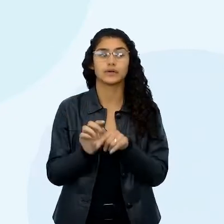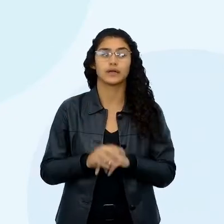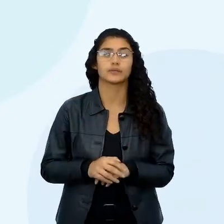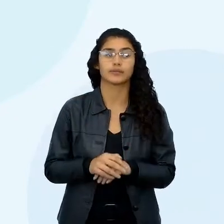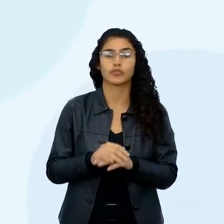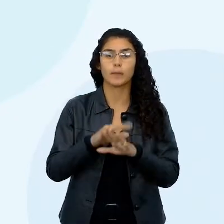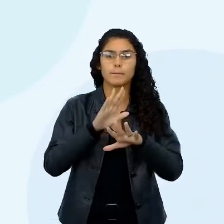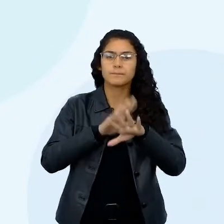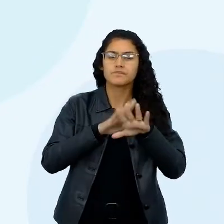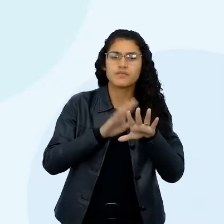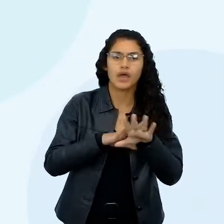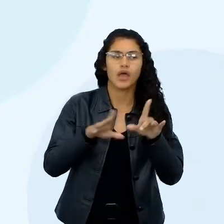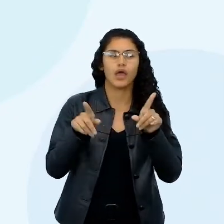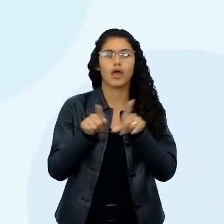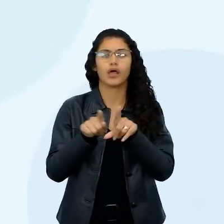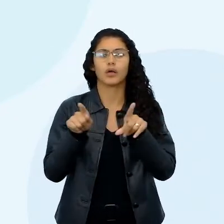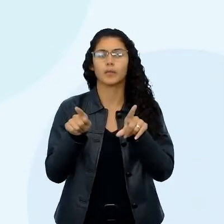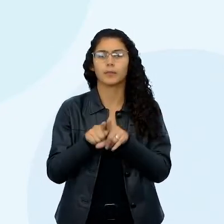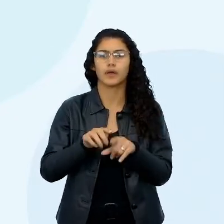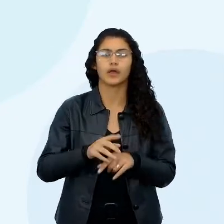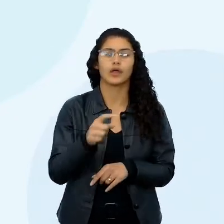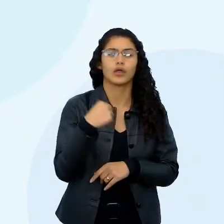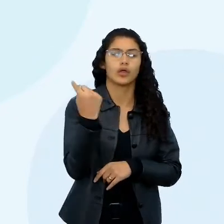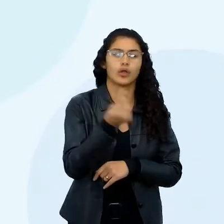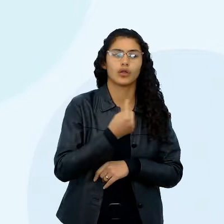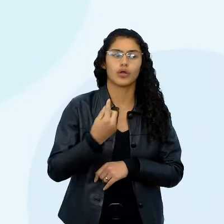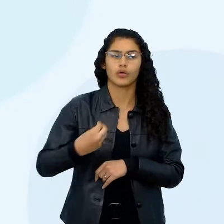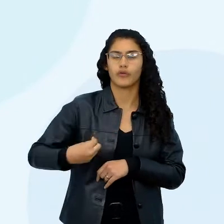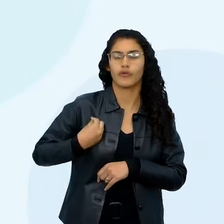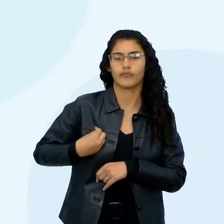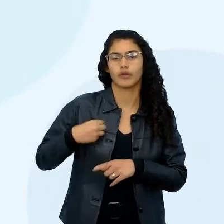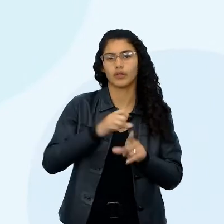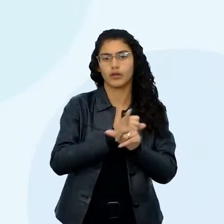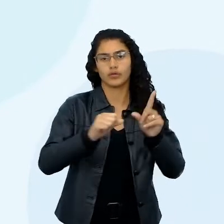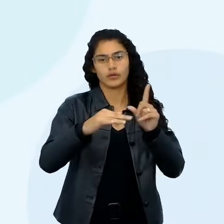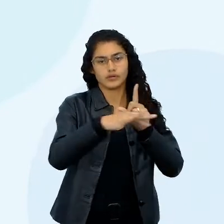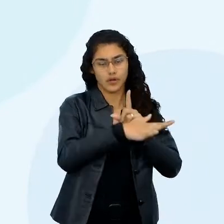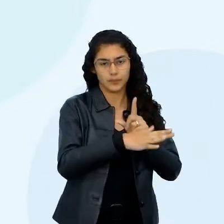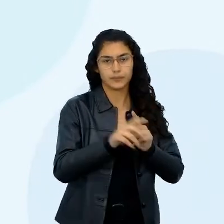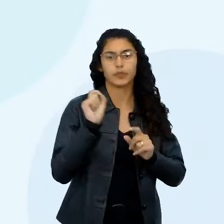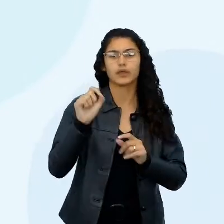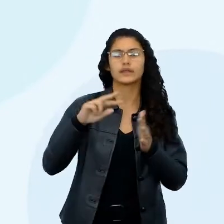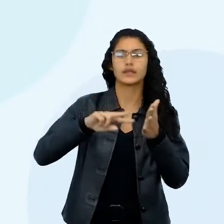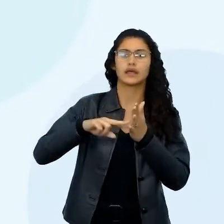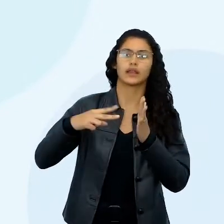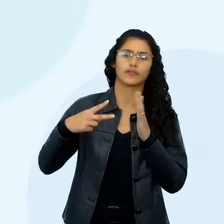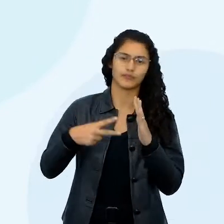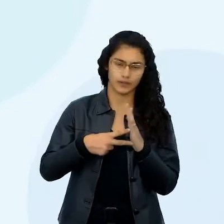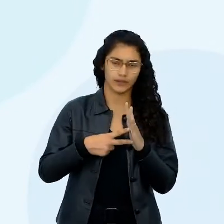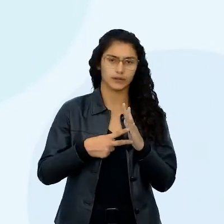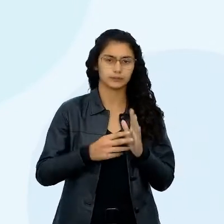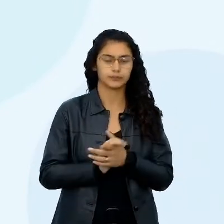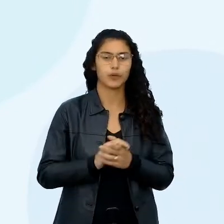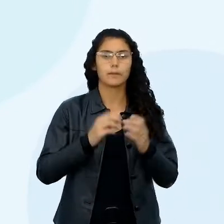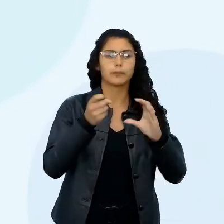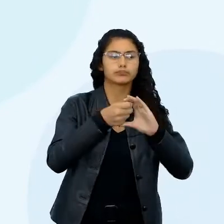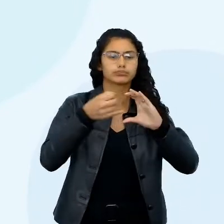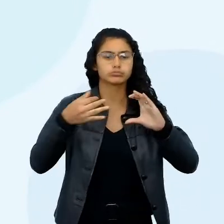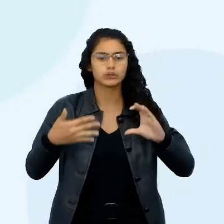foi adotada também no nosso convívio social. E o que isso significa, né? Uma